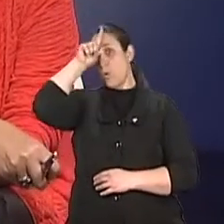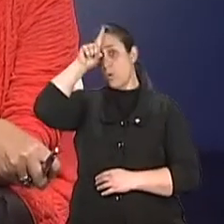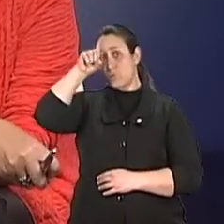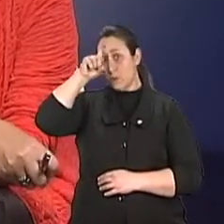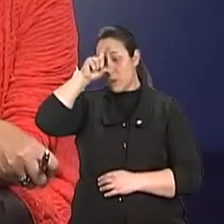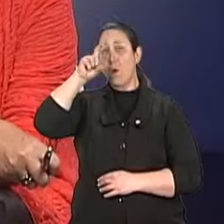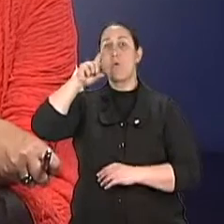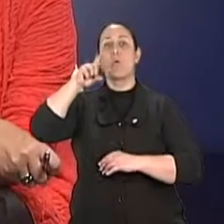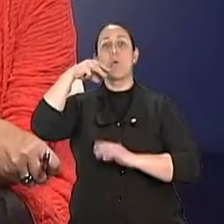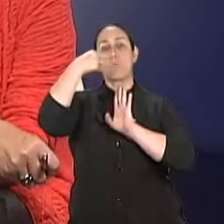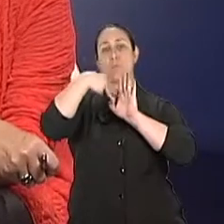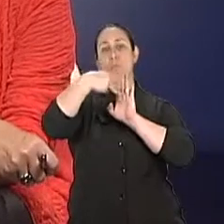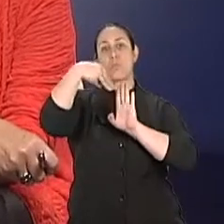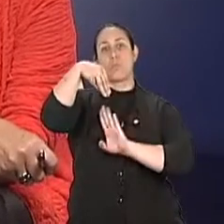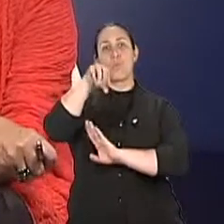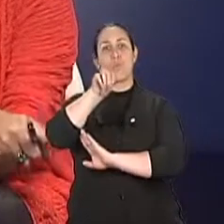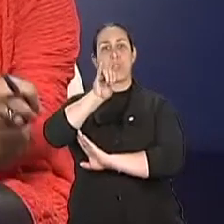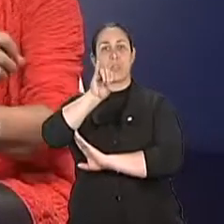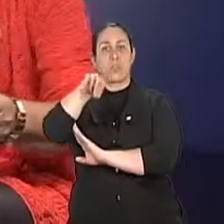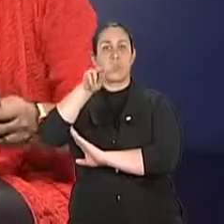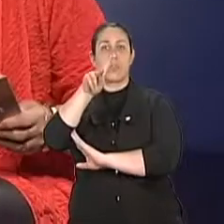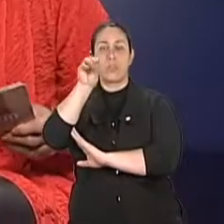Hospital Moinhos de Vento, aqui de Porto Alegre.